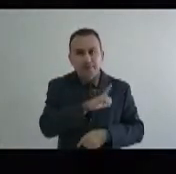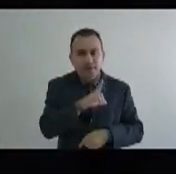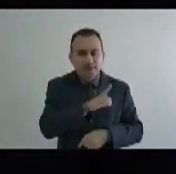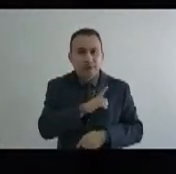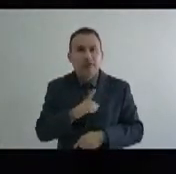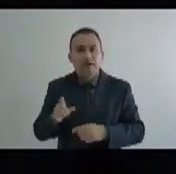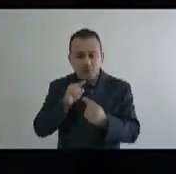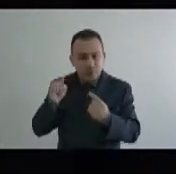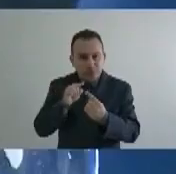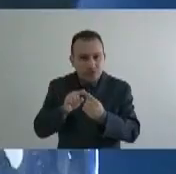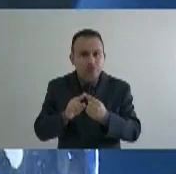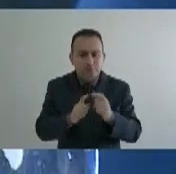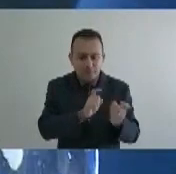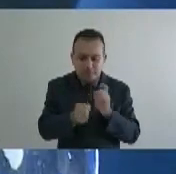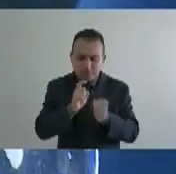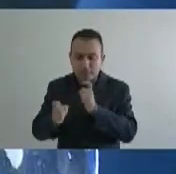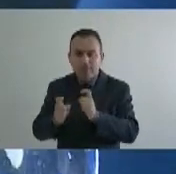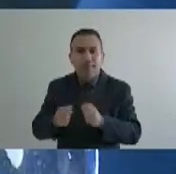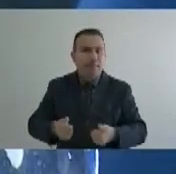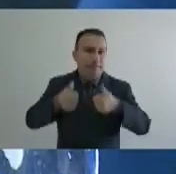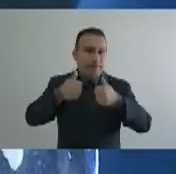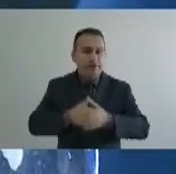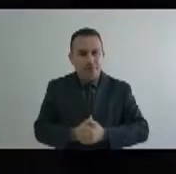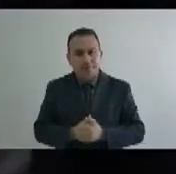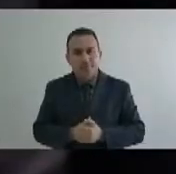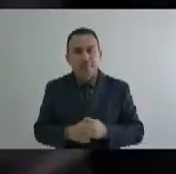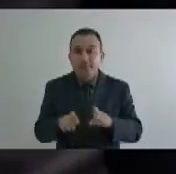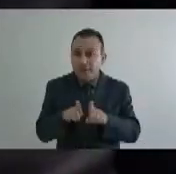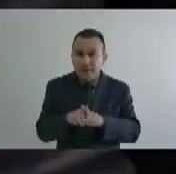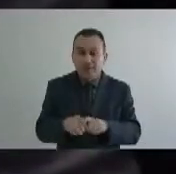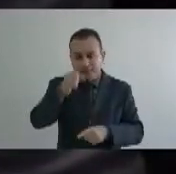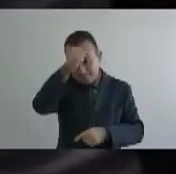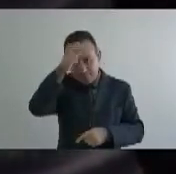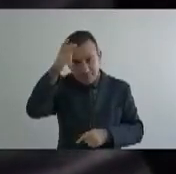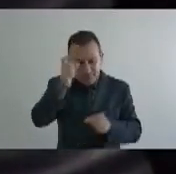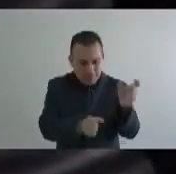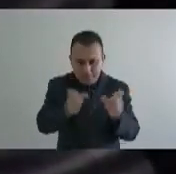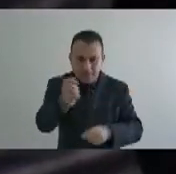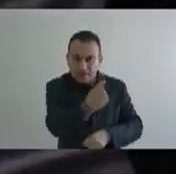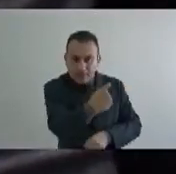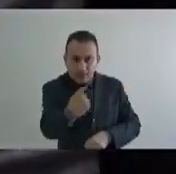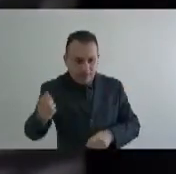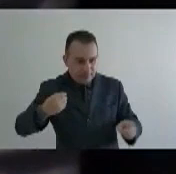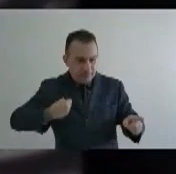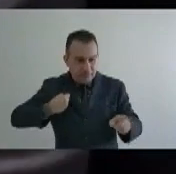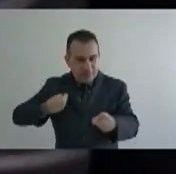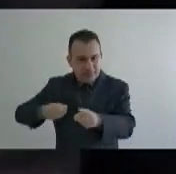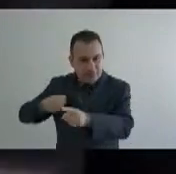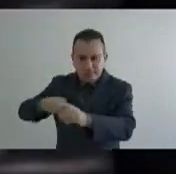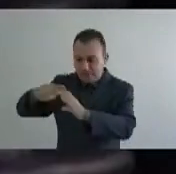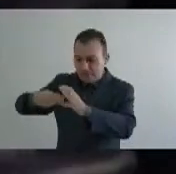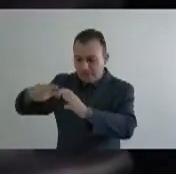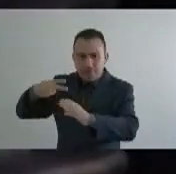de tornar essa administração mais eficiente. Fazer com que cada prefeito que está aqui presente, que eu cumprimento, cada vereador, cada